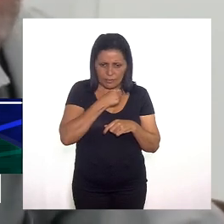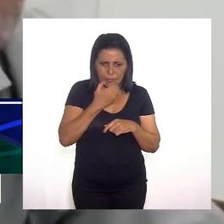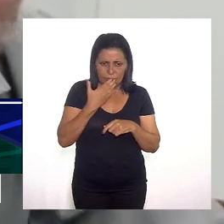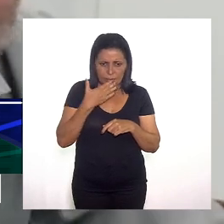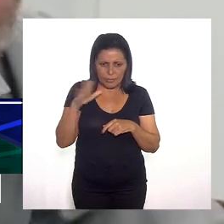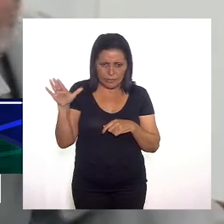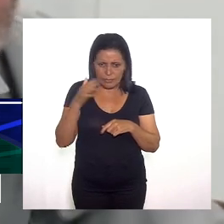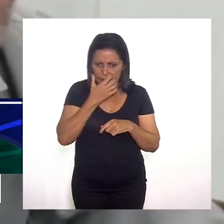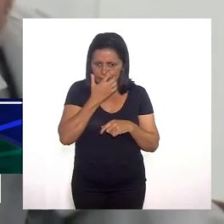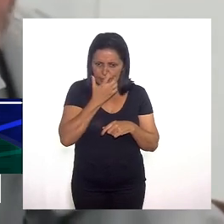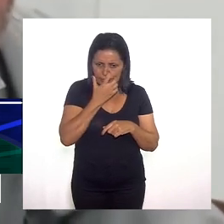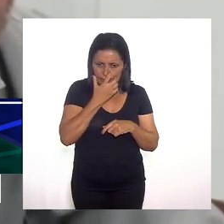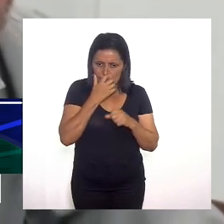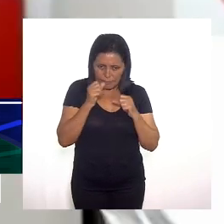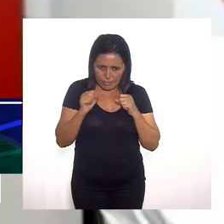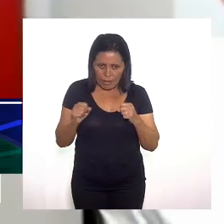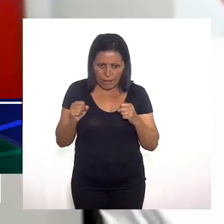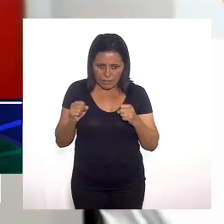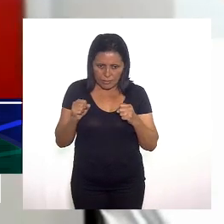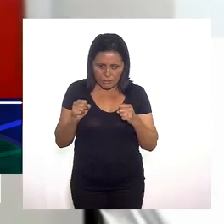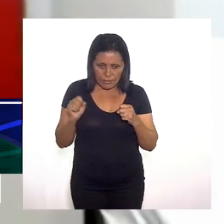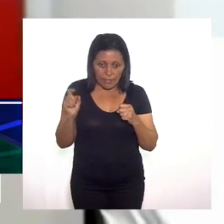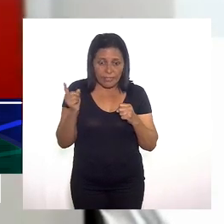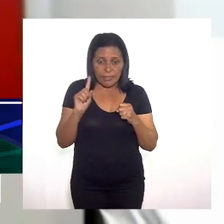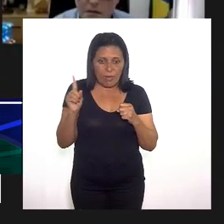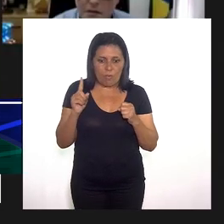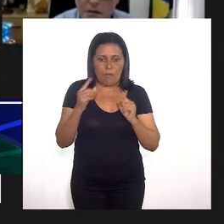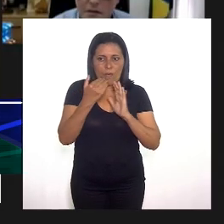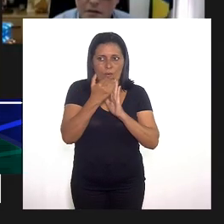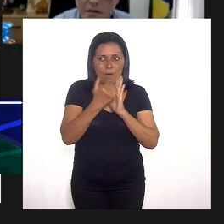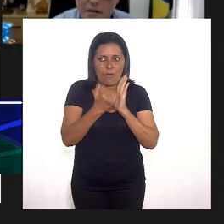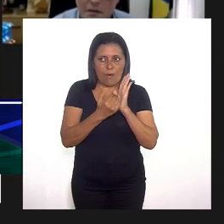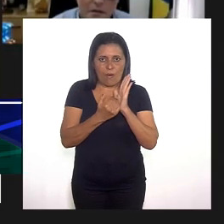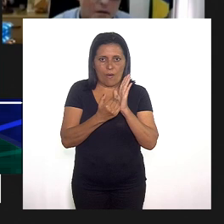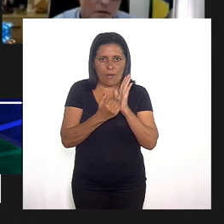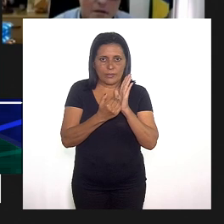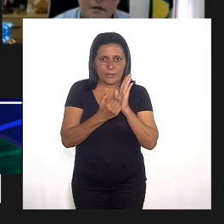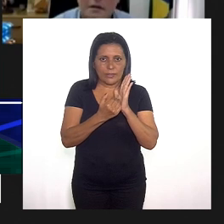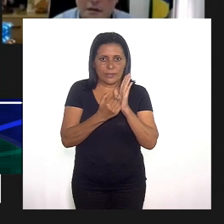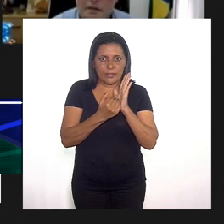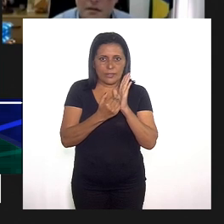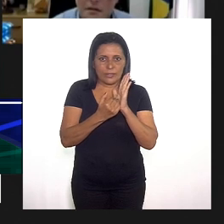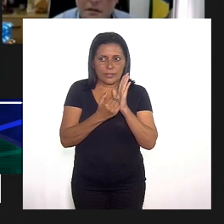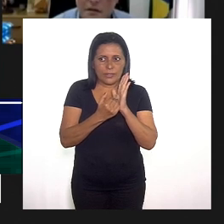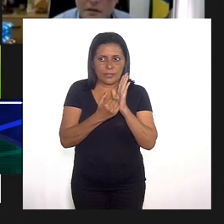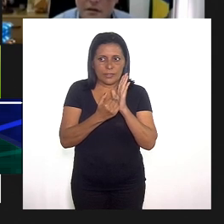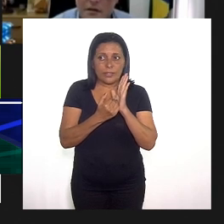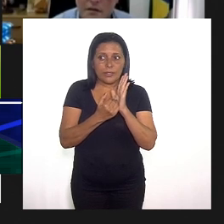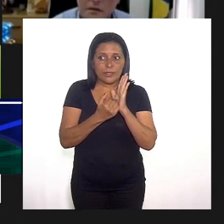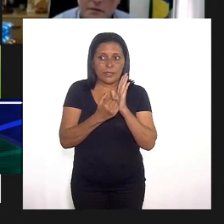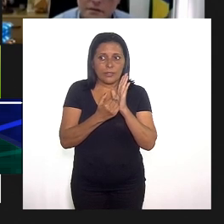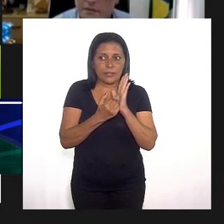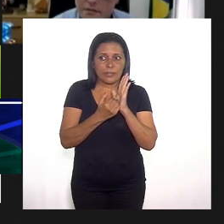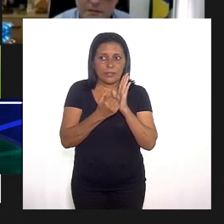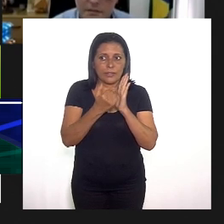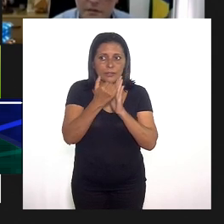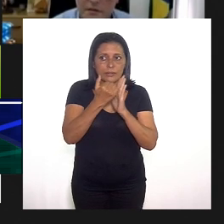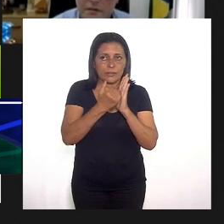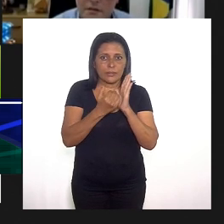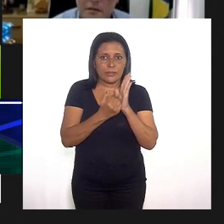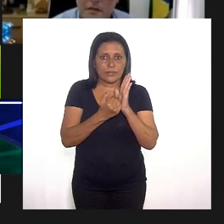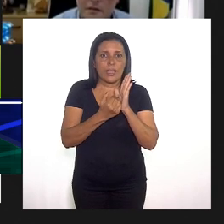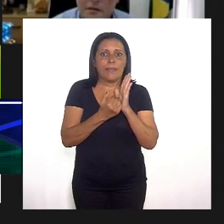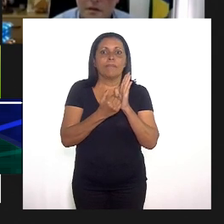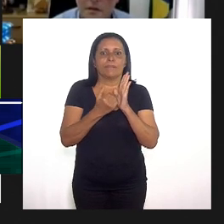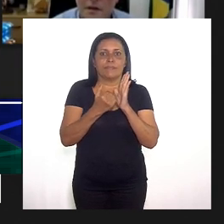Prometo. Posso? Não, porque pela ordem a gente tem concedido sempre ao final. Tá bom? Ok, então tudo bem. Perfeito. Você pode falar, Mink,